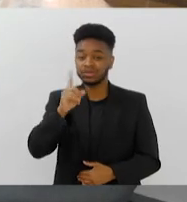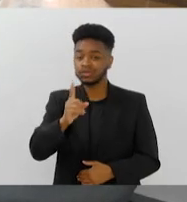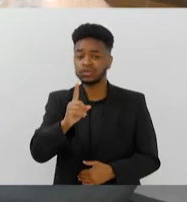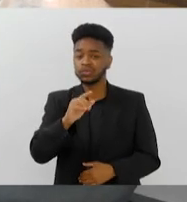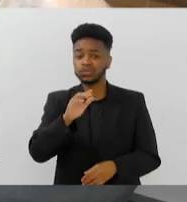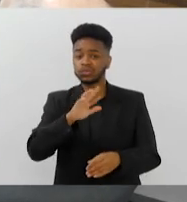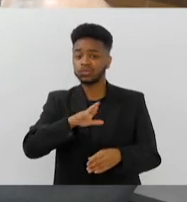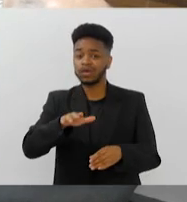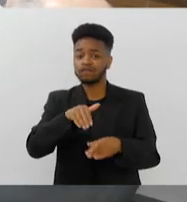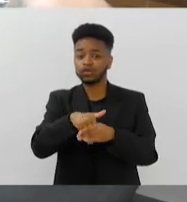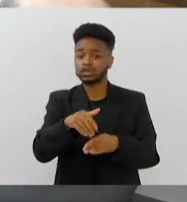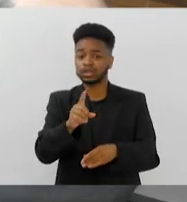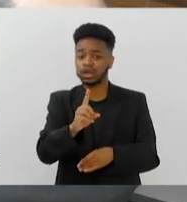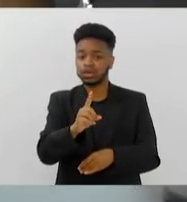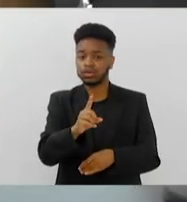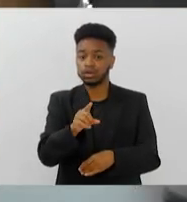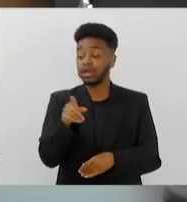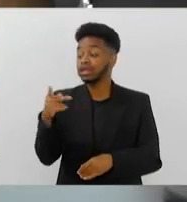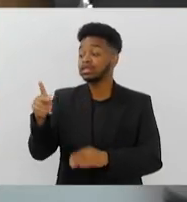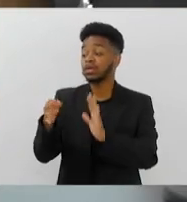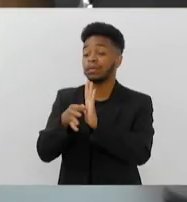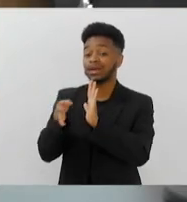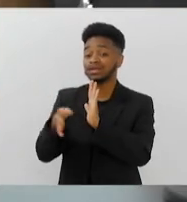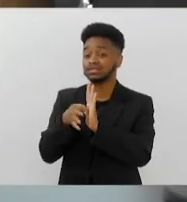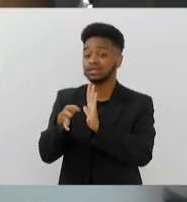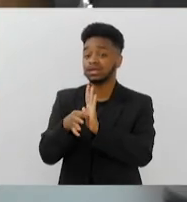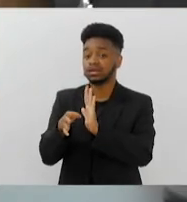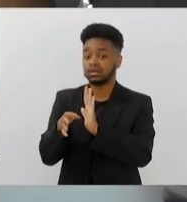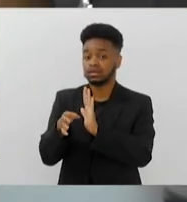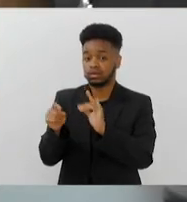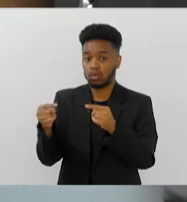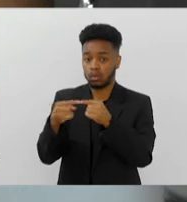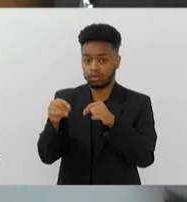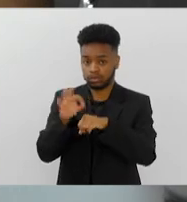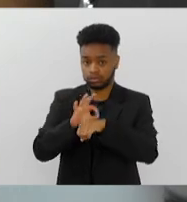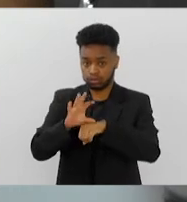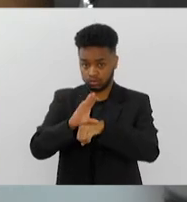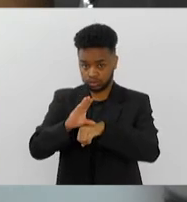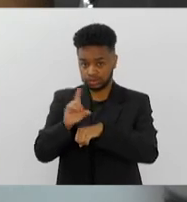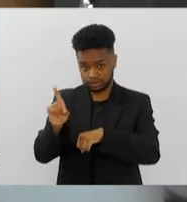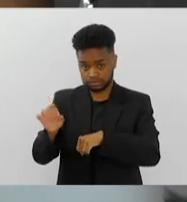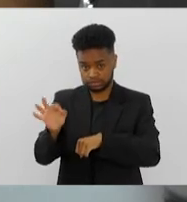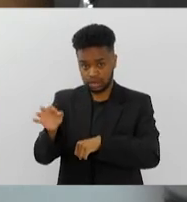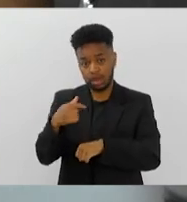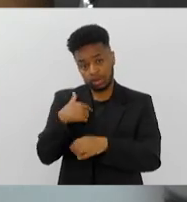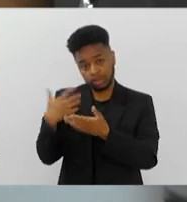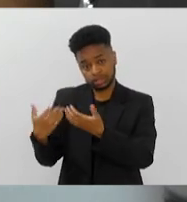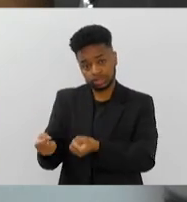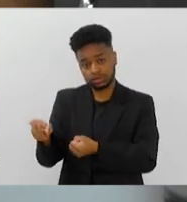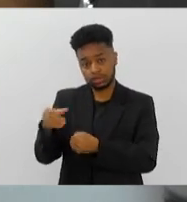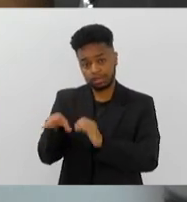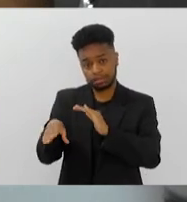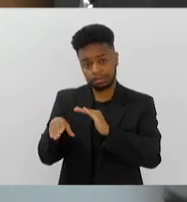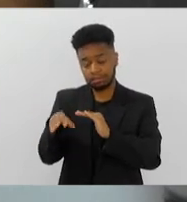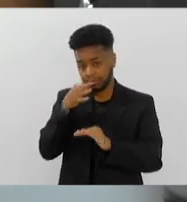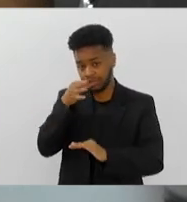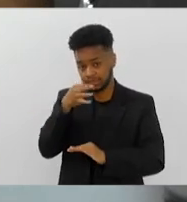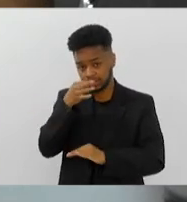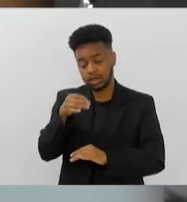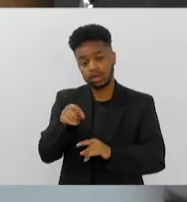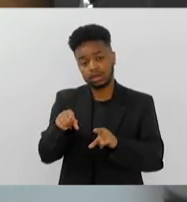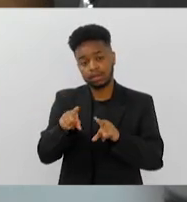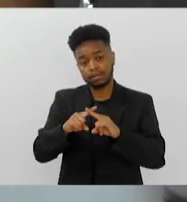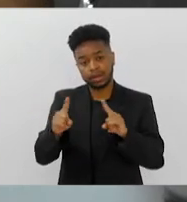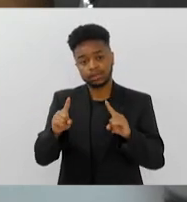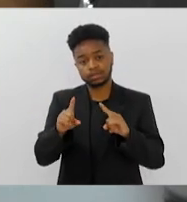entrou em votação. Não, mas o seu parecer foi constitucionalidade. Eu acato o seu parecer e emendo no plenário.